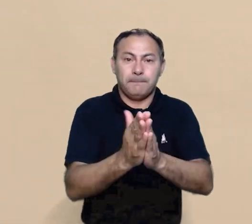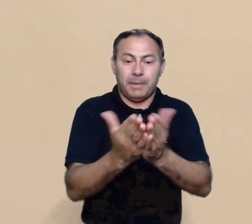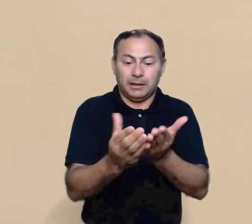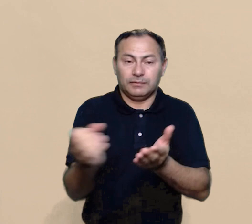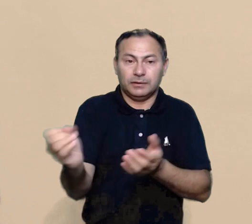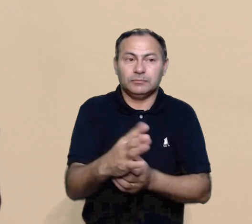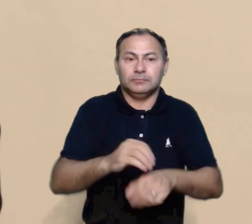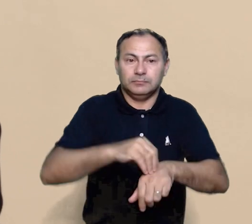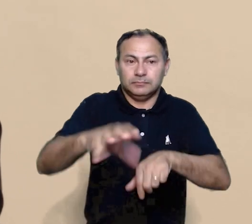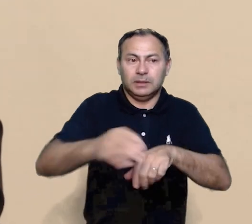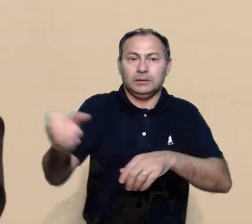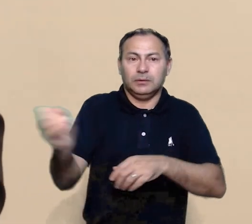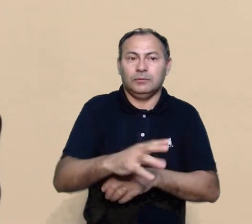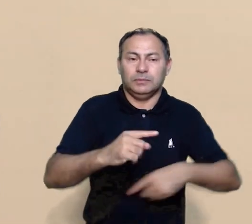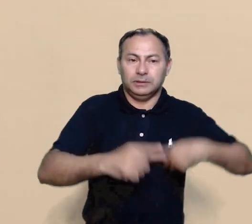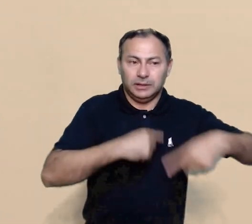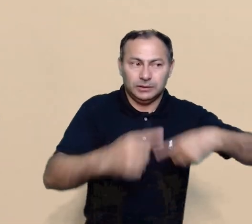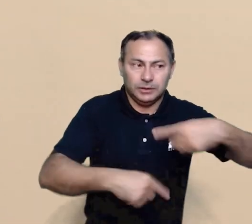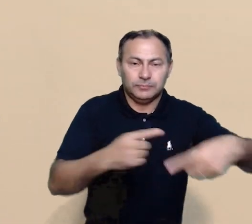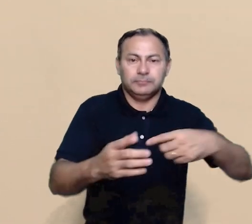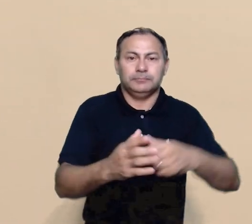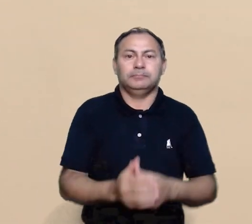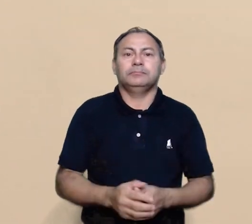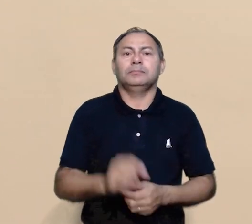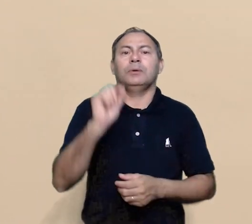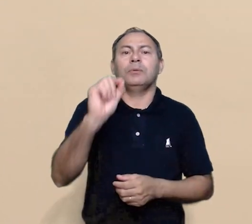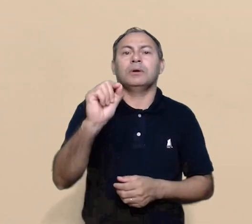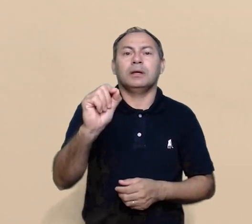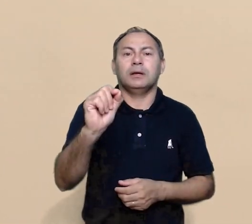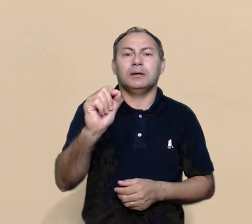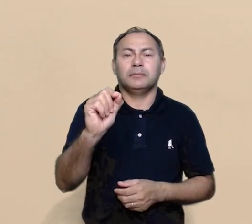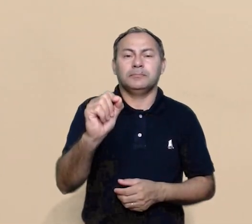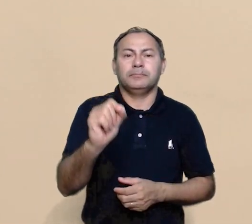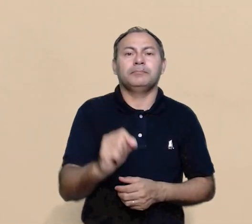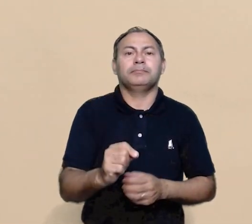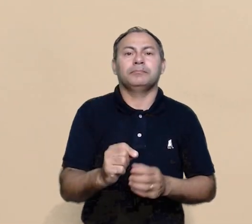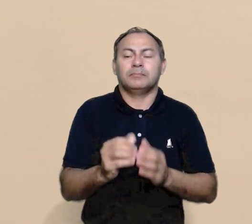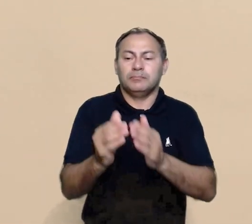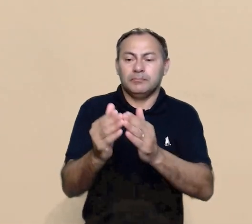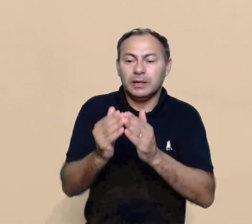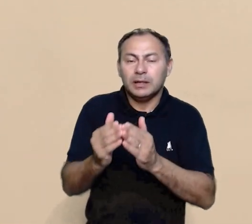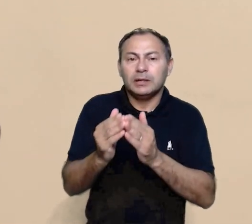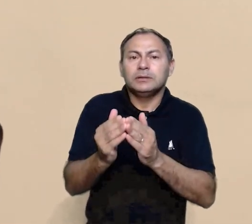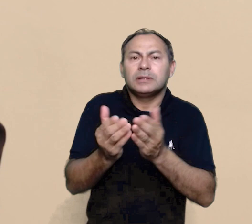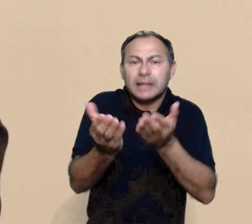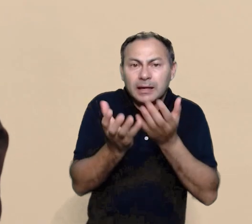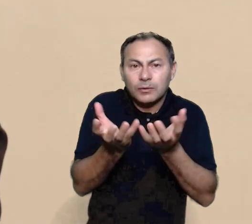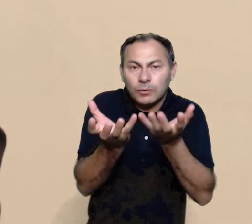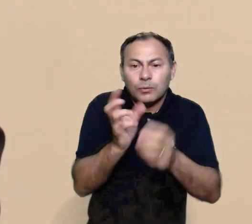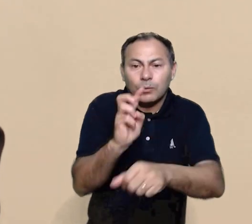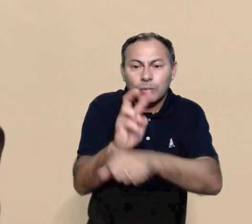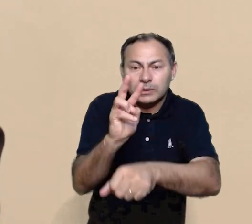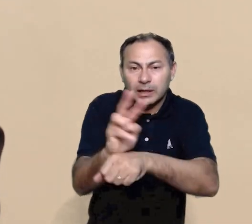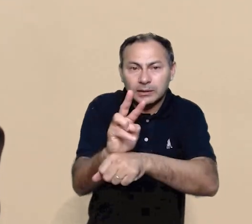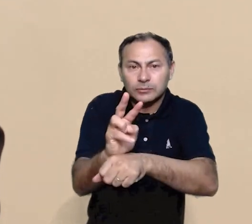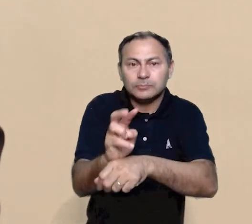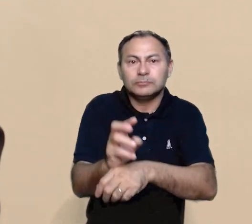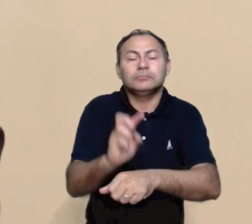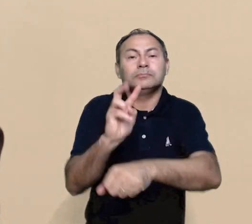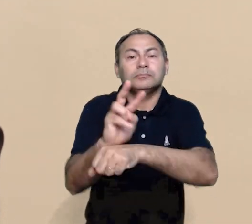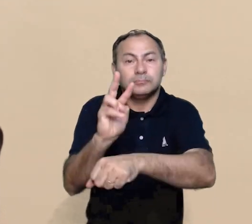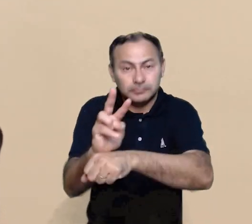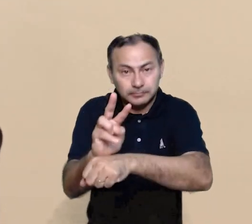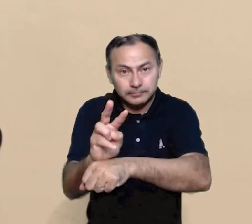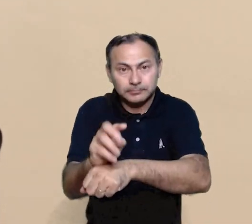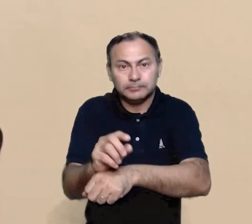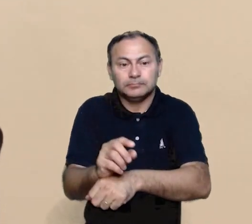atualizada transmitida para as novas gerações o que pede o cuidado